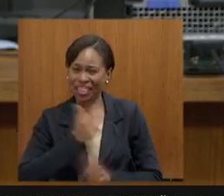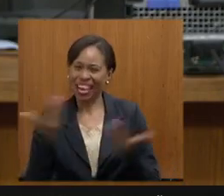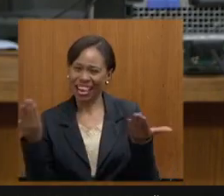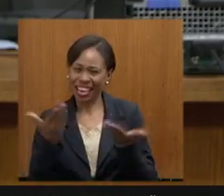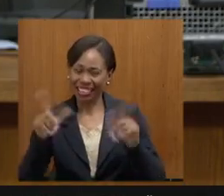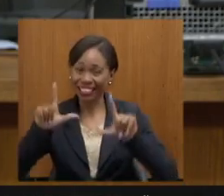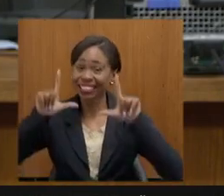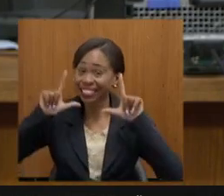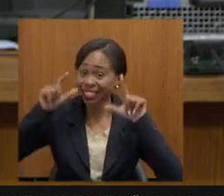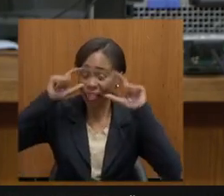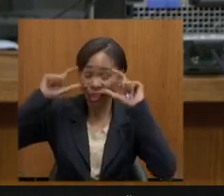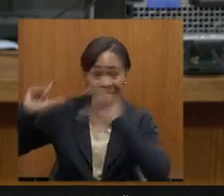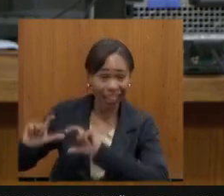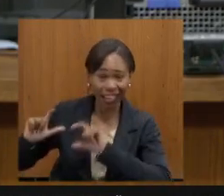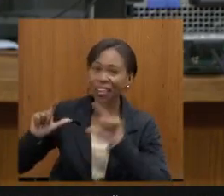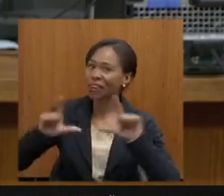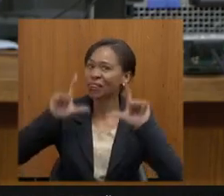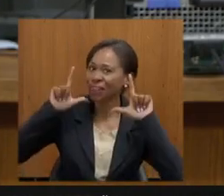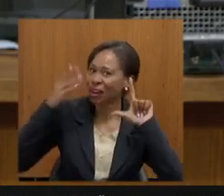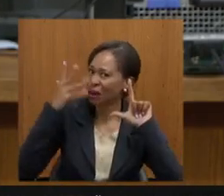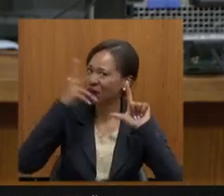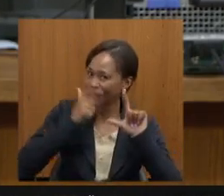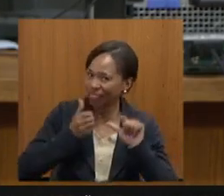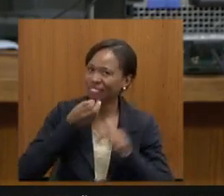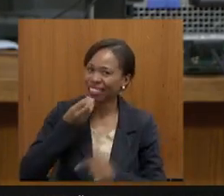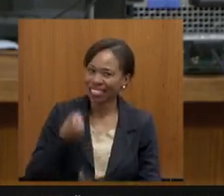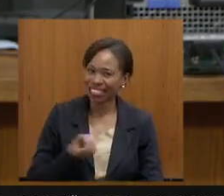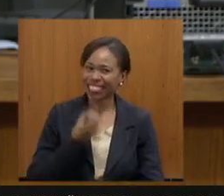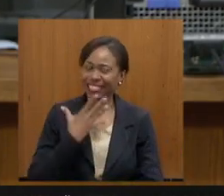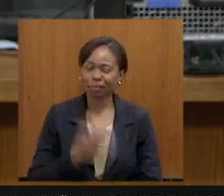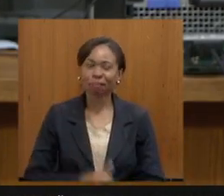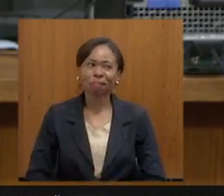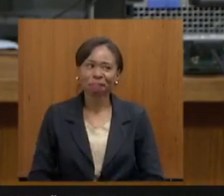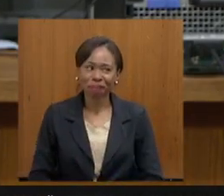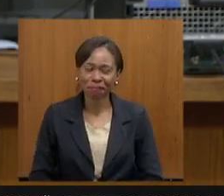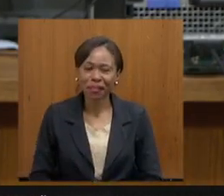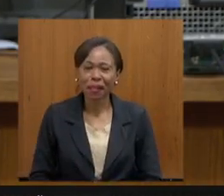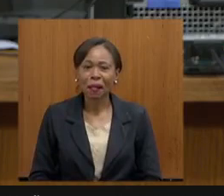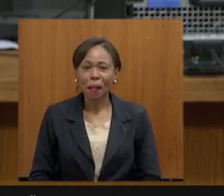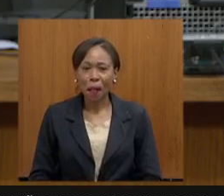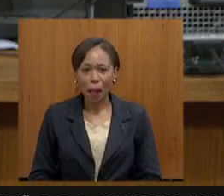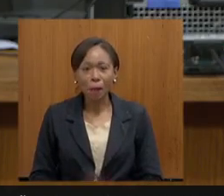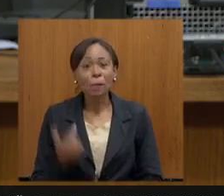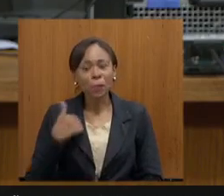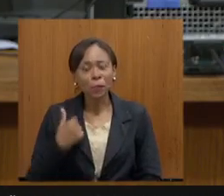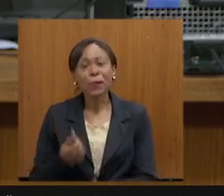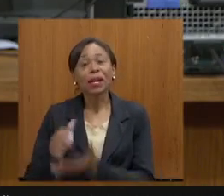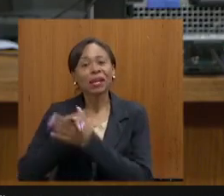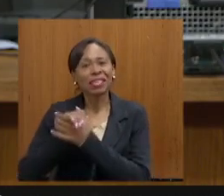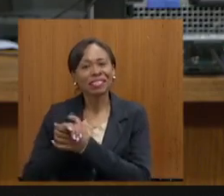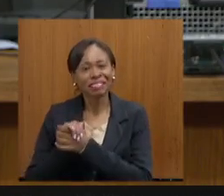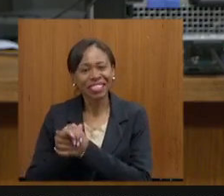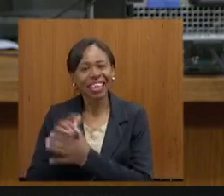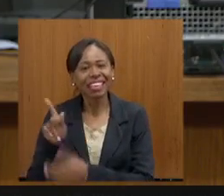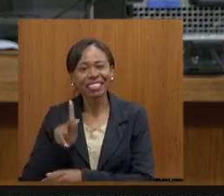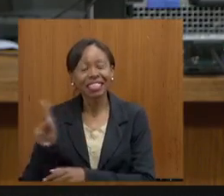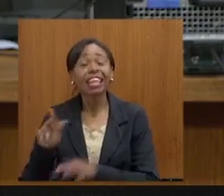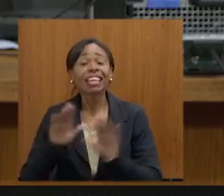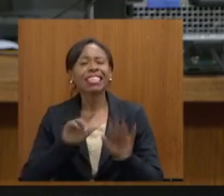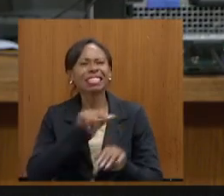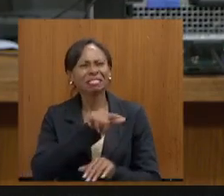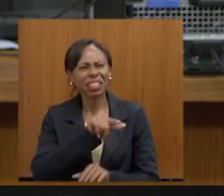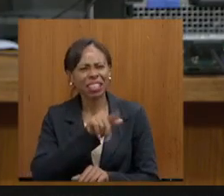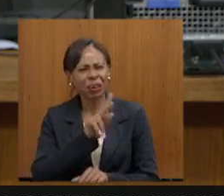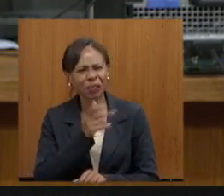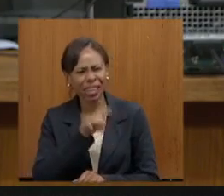apareça melhorou muito mas queria complementar nossa presidente que eu já fiz isso com arm também viu web também estou indo quando sai com óculos eu fiquei meio